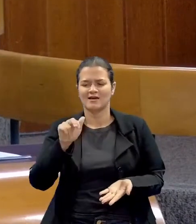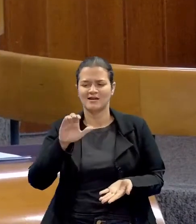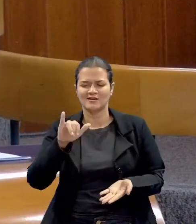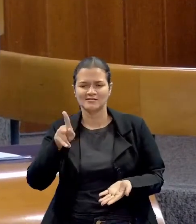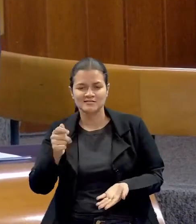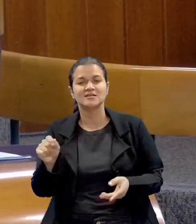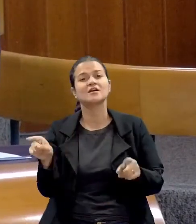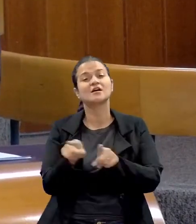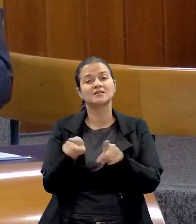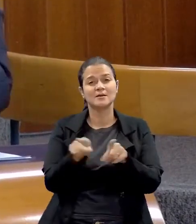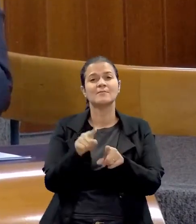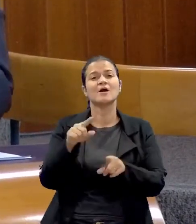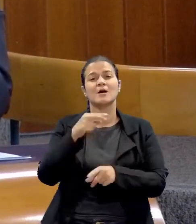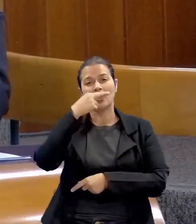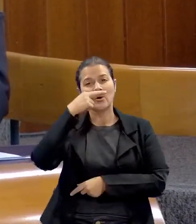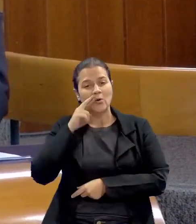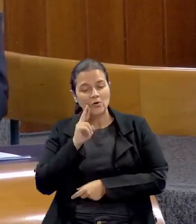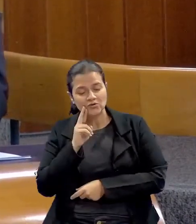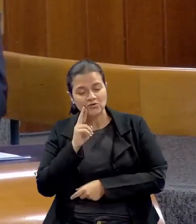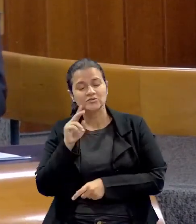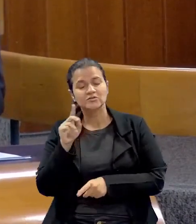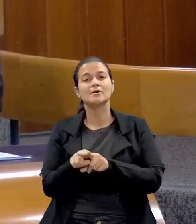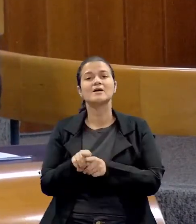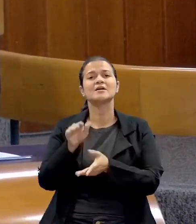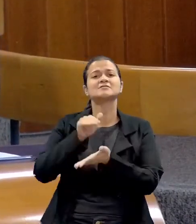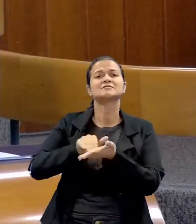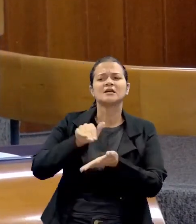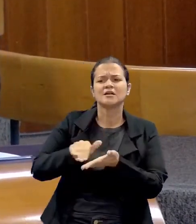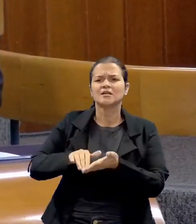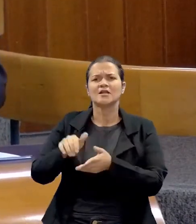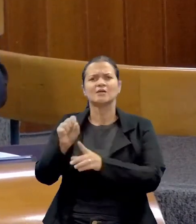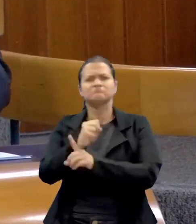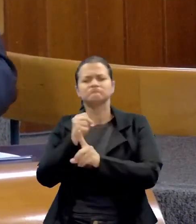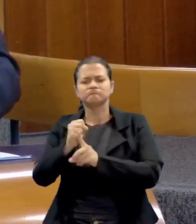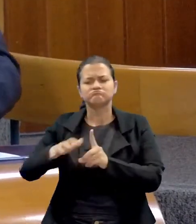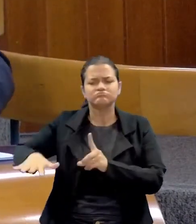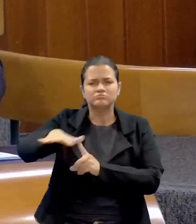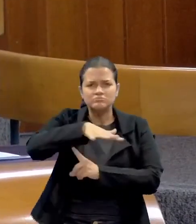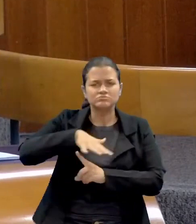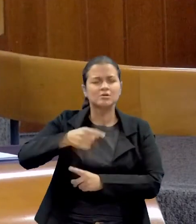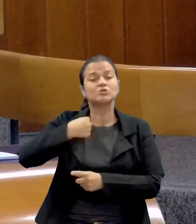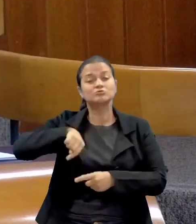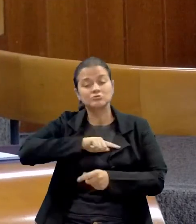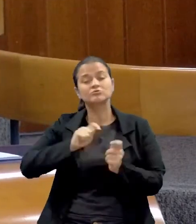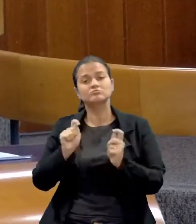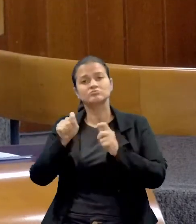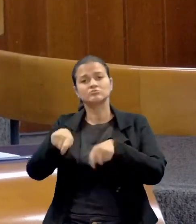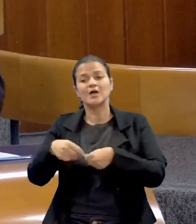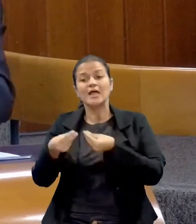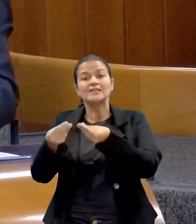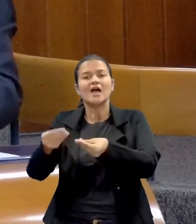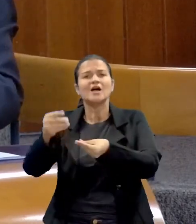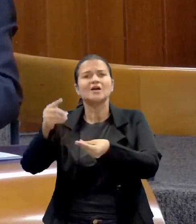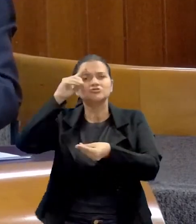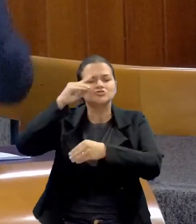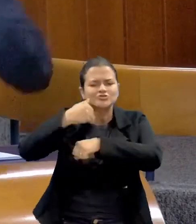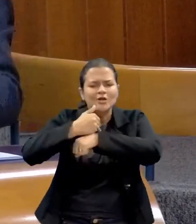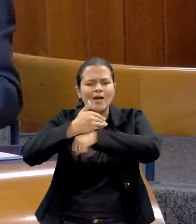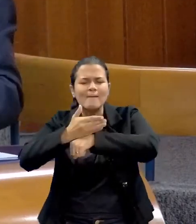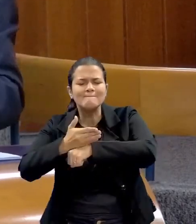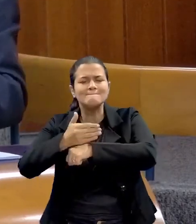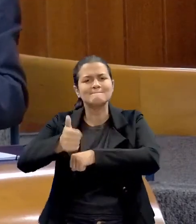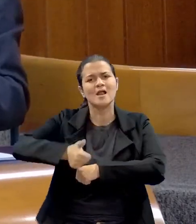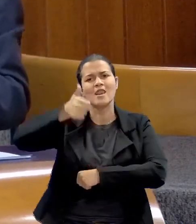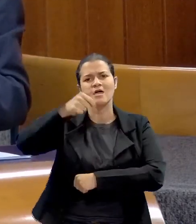Rogério Cruz, a nossa secretária de Ação Social, para que nós possamos dar dias melhores para